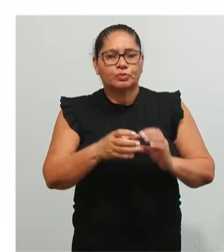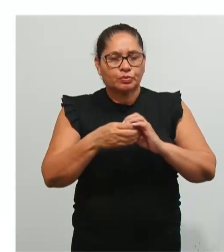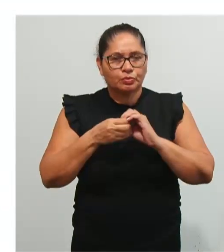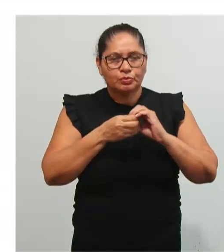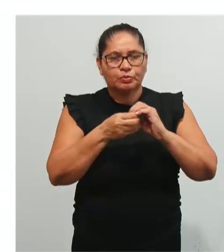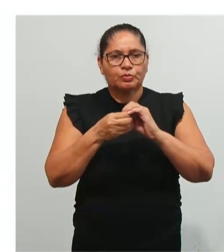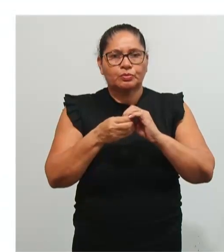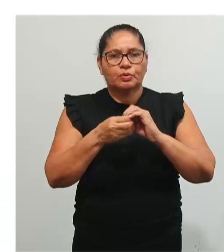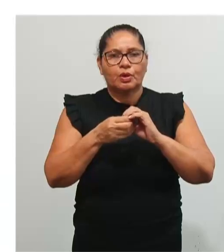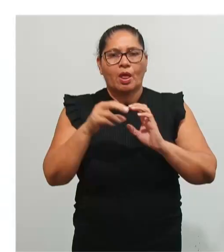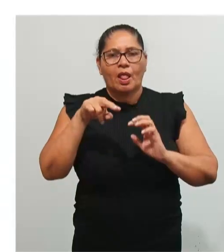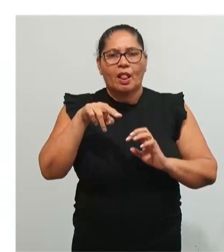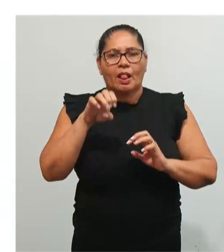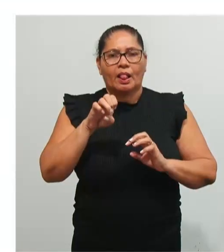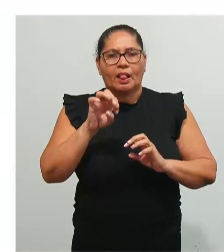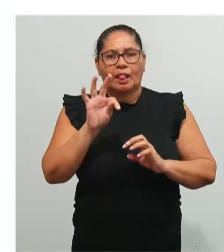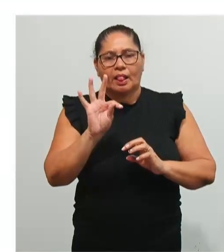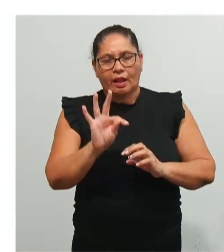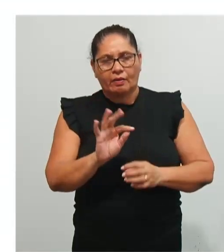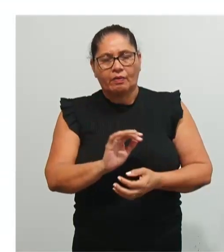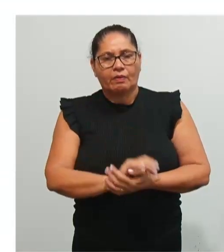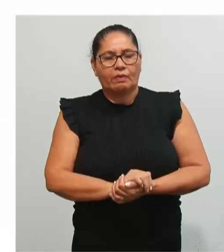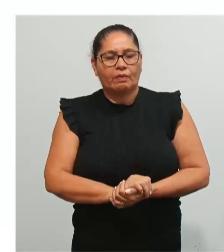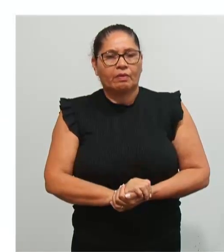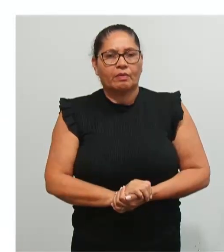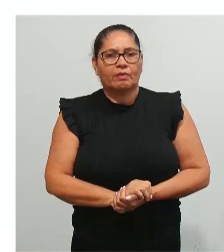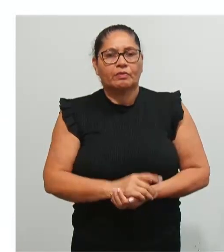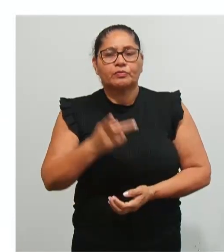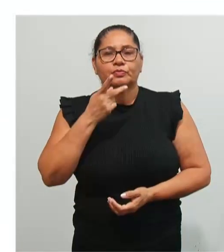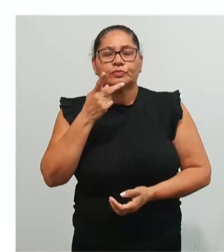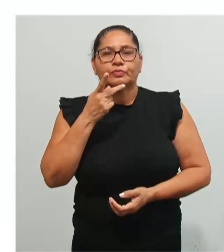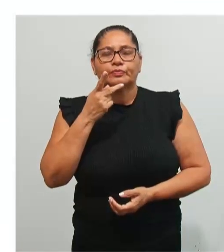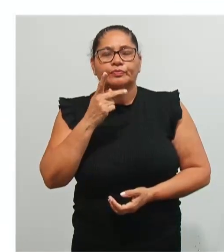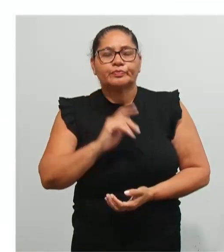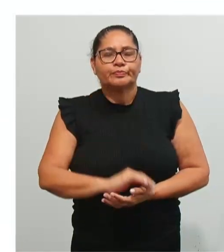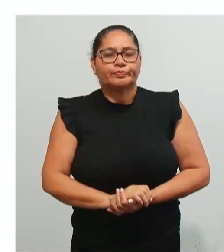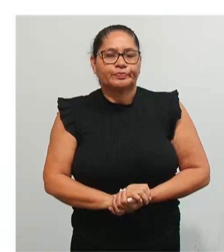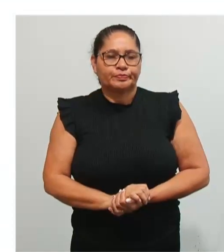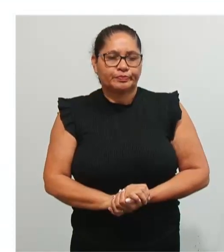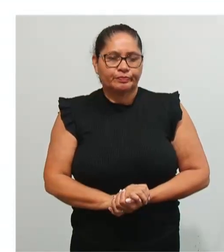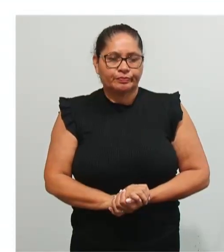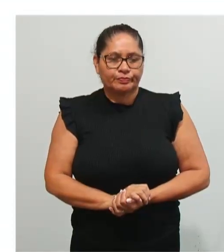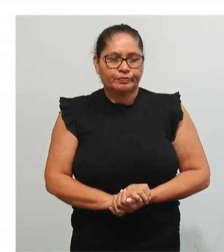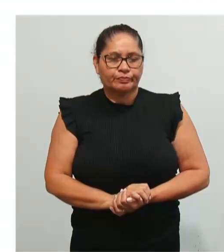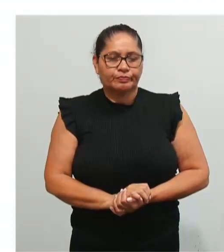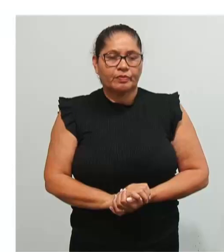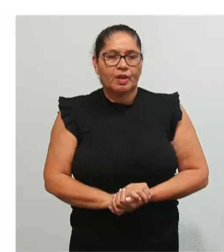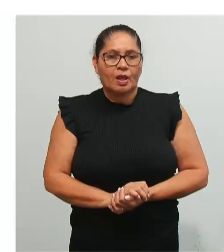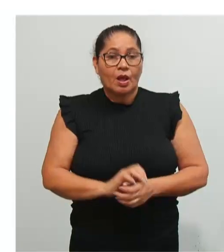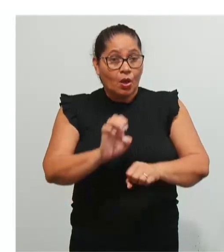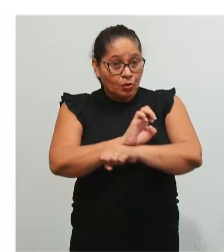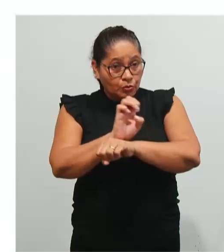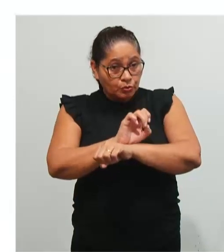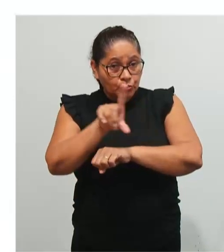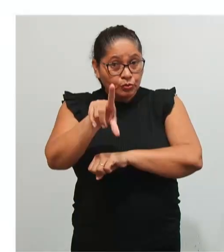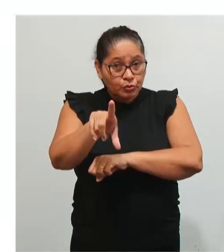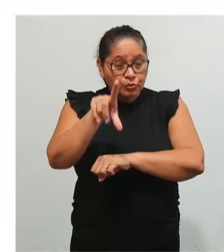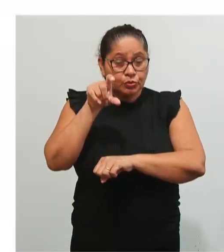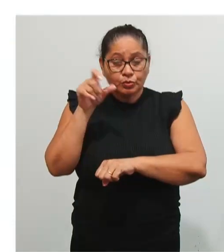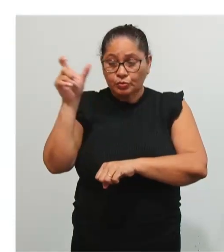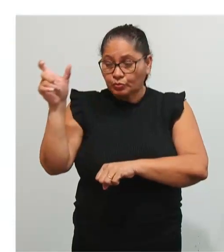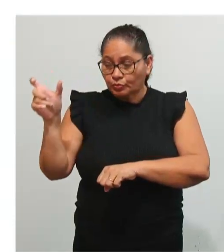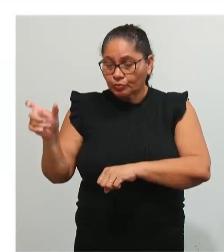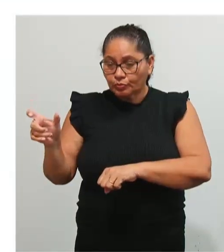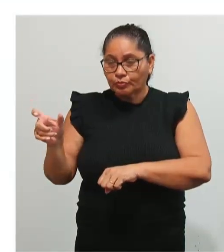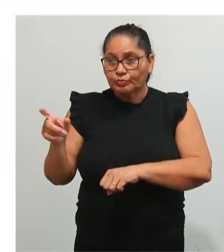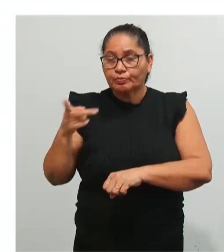neocorporativismo. Vamos falar um pouquinho sobre o corporativismo estatal. O Estado era quem escolhia os interlocutores